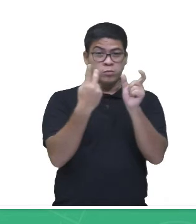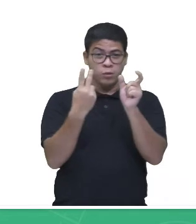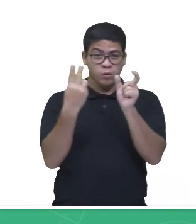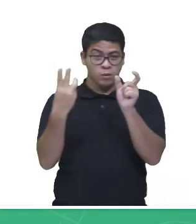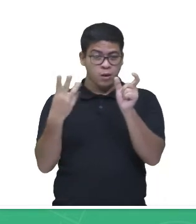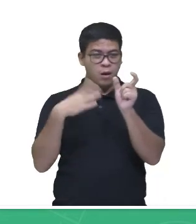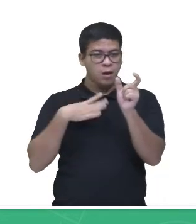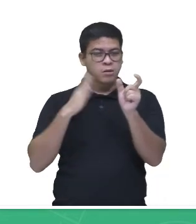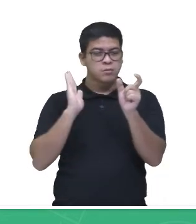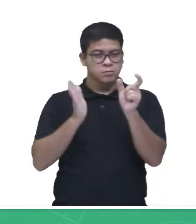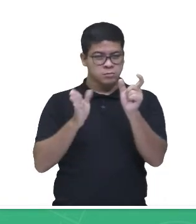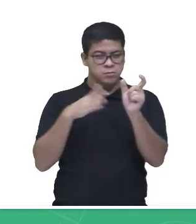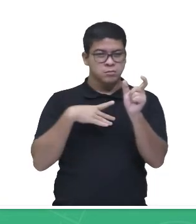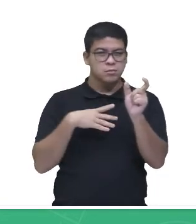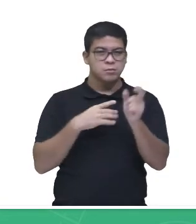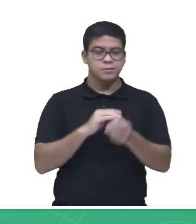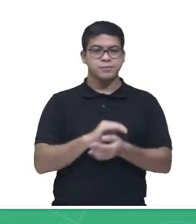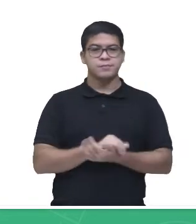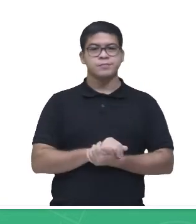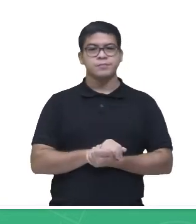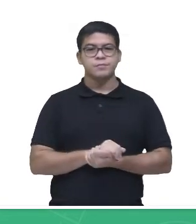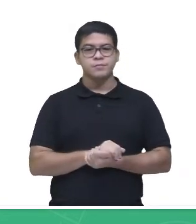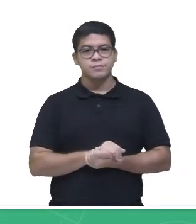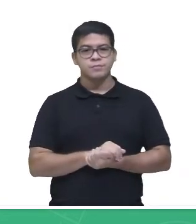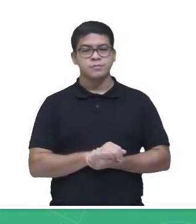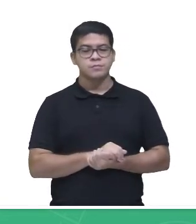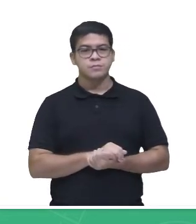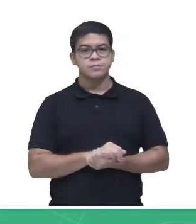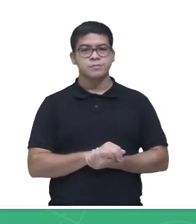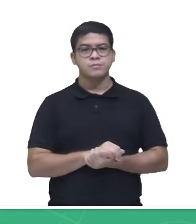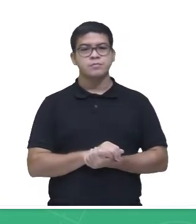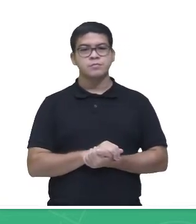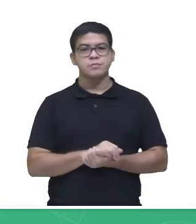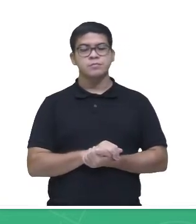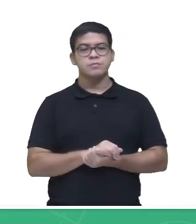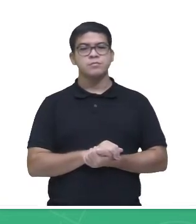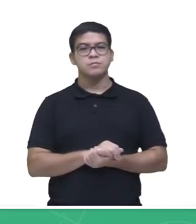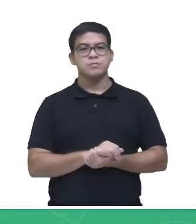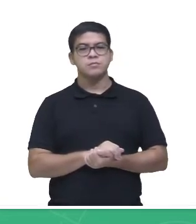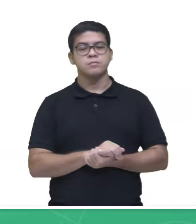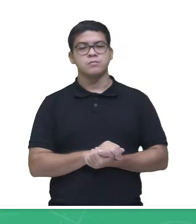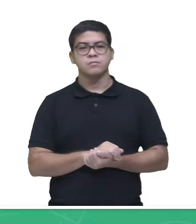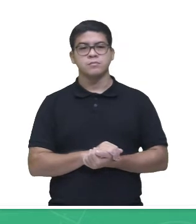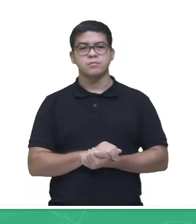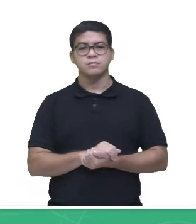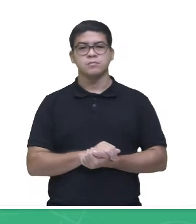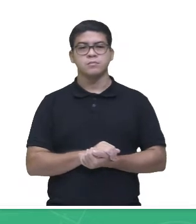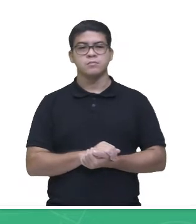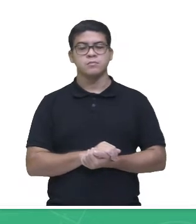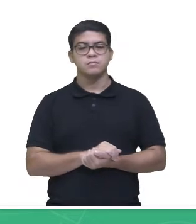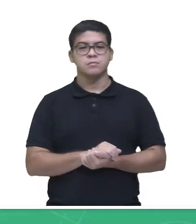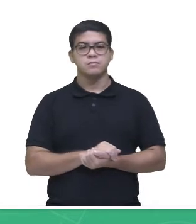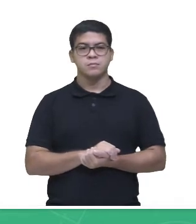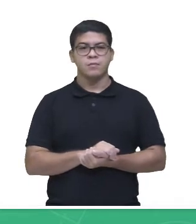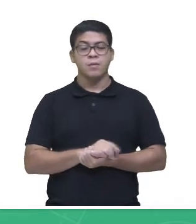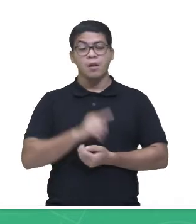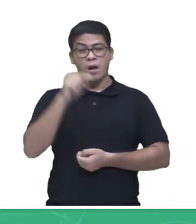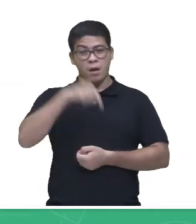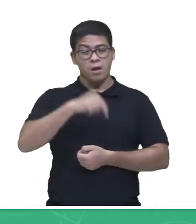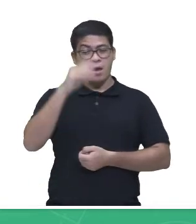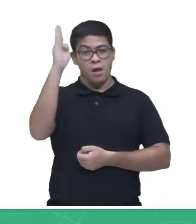nós preferimos o auxiliar ter para trabalhar com o verbo no particípio aqui no Brasil, pelo menos no caso do Brasil. Mas na